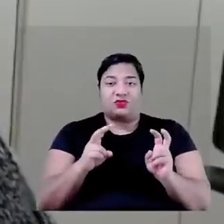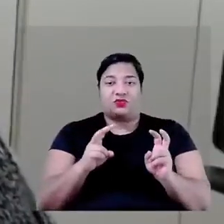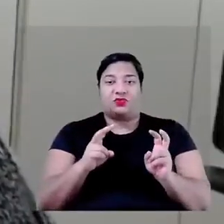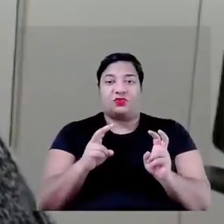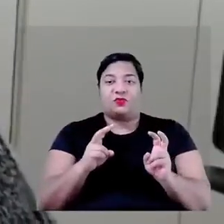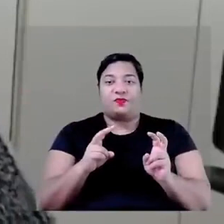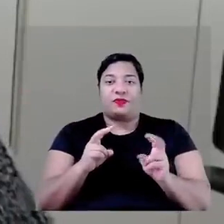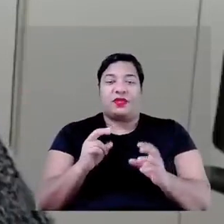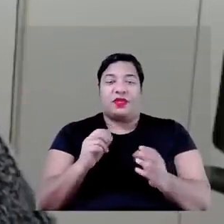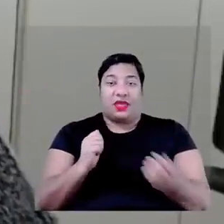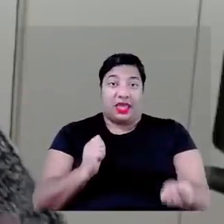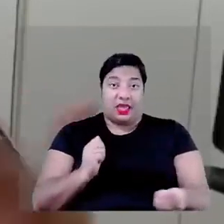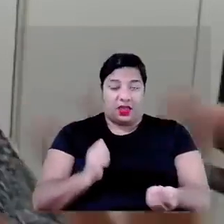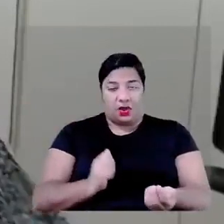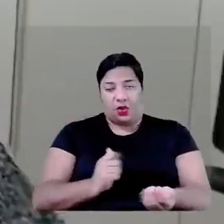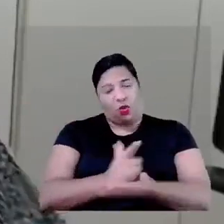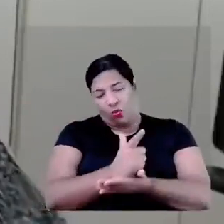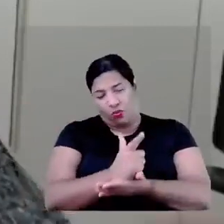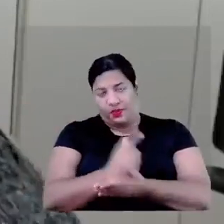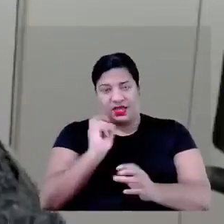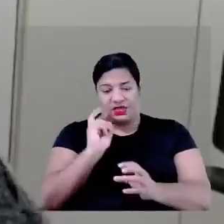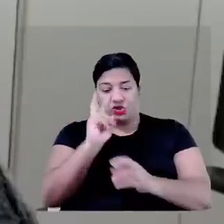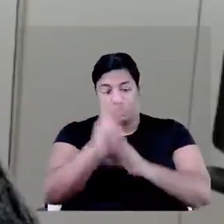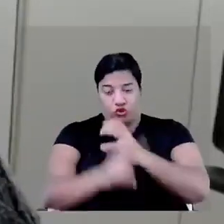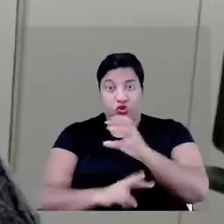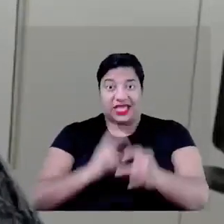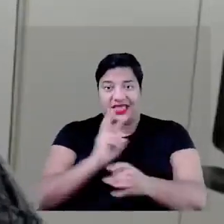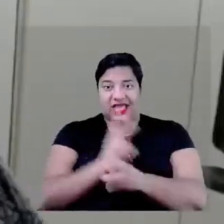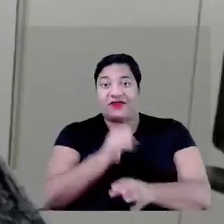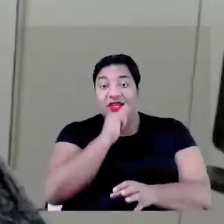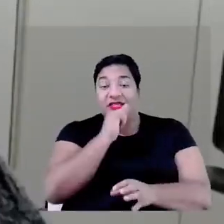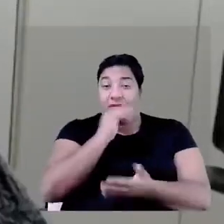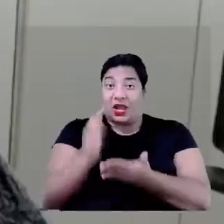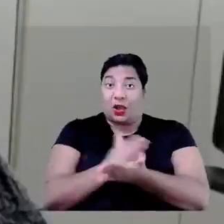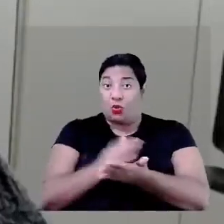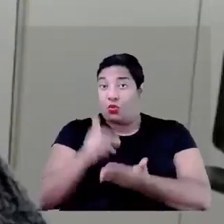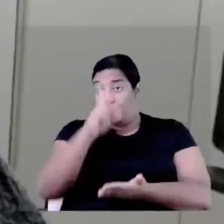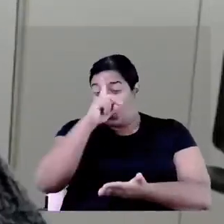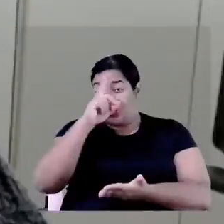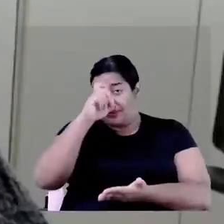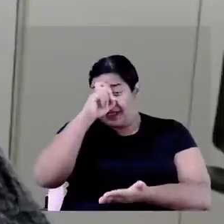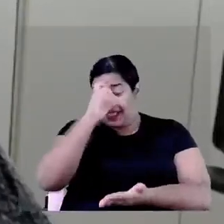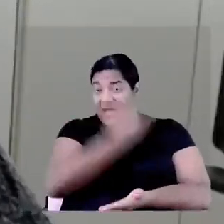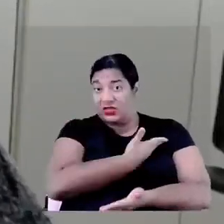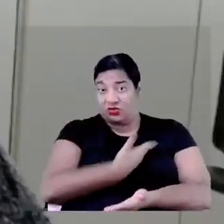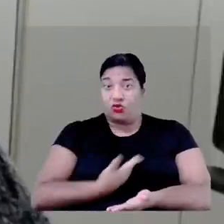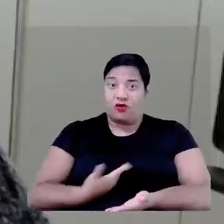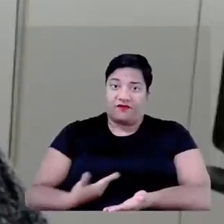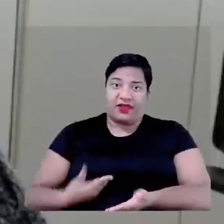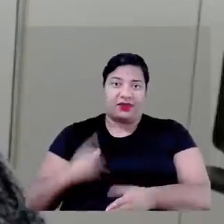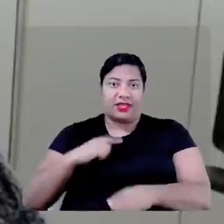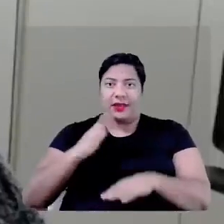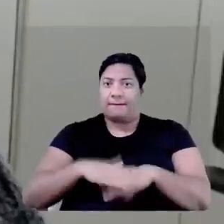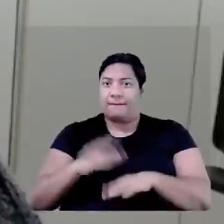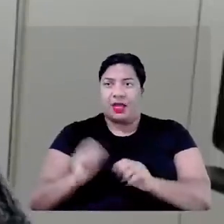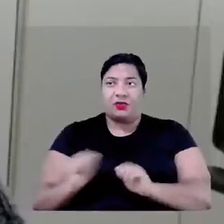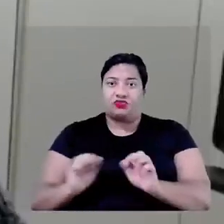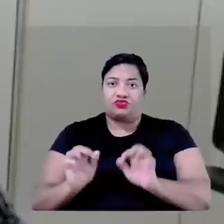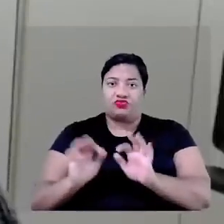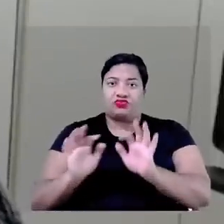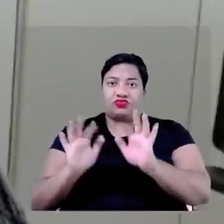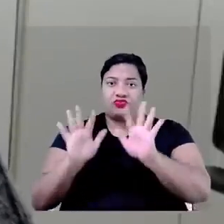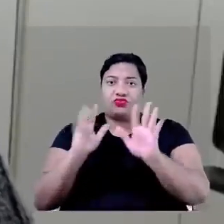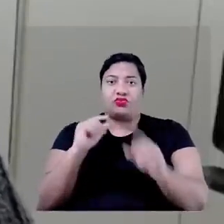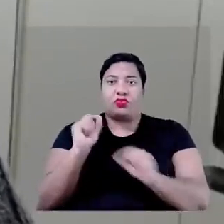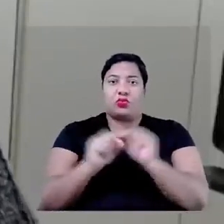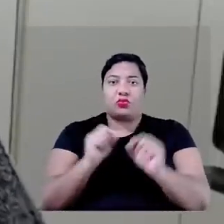sustentáveis, existem organizações, por exemplo, hospitais públicos, em que o maior volume de emissões dessas organizações estão